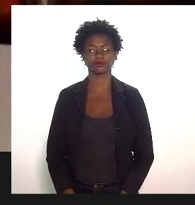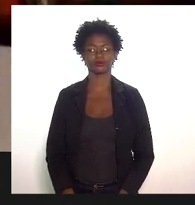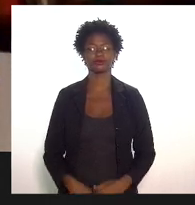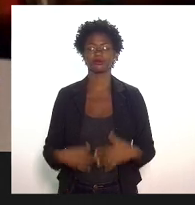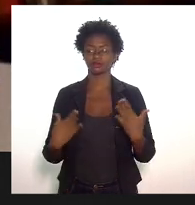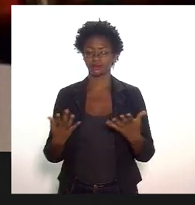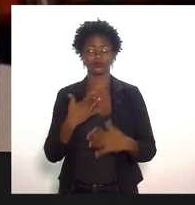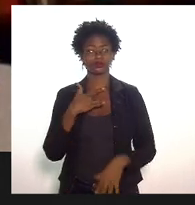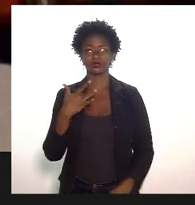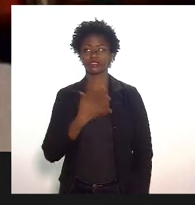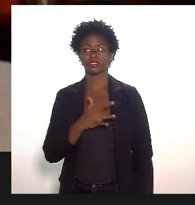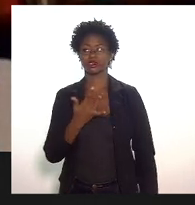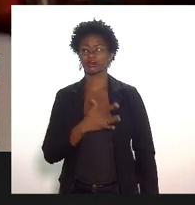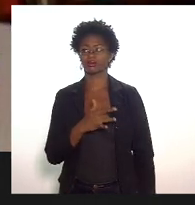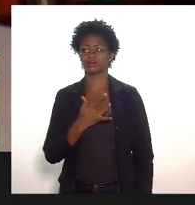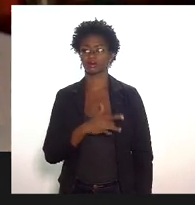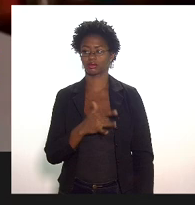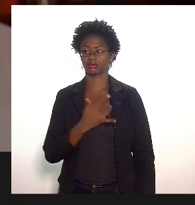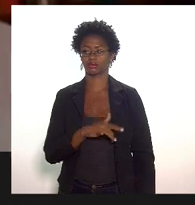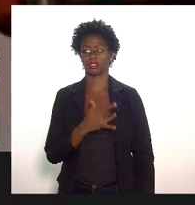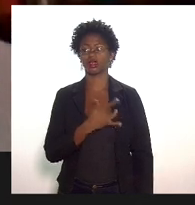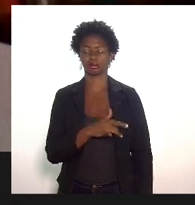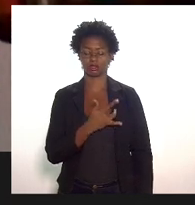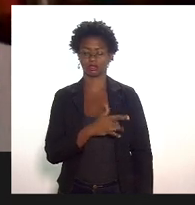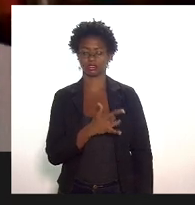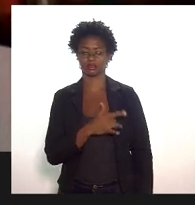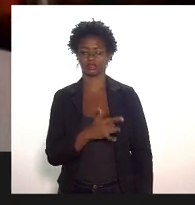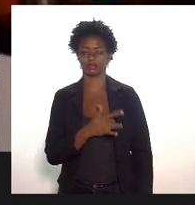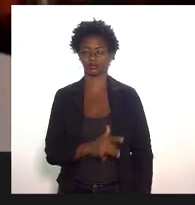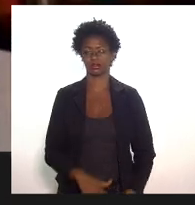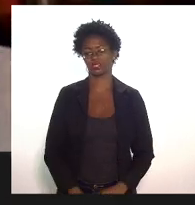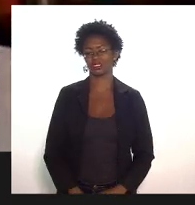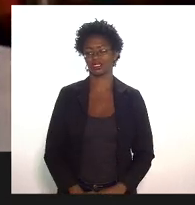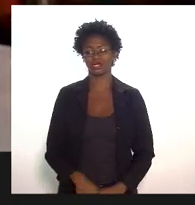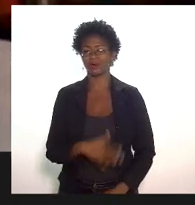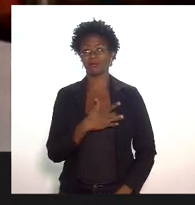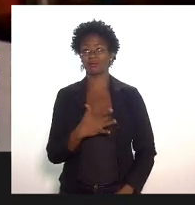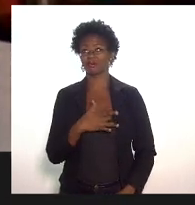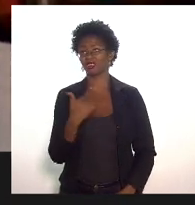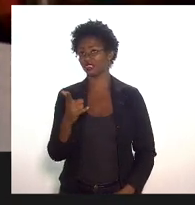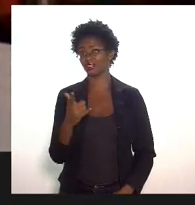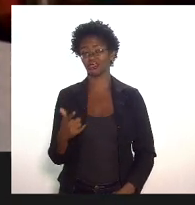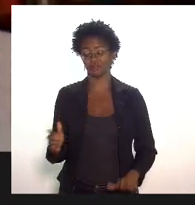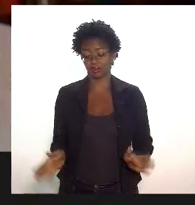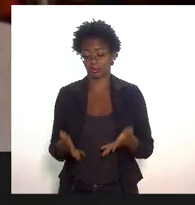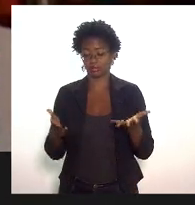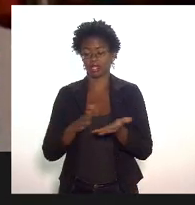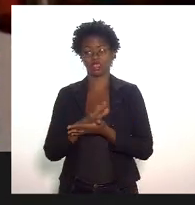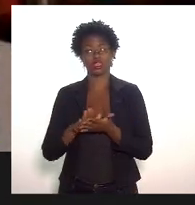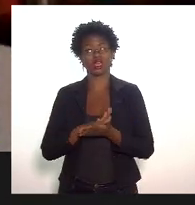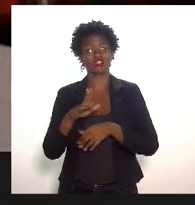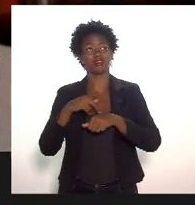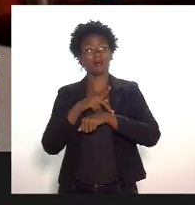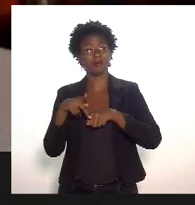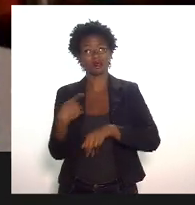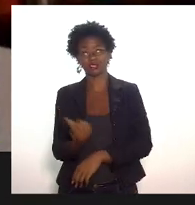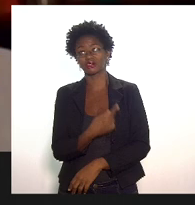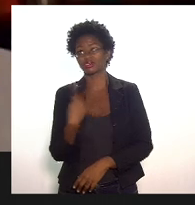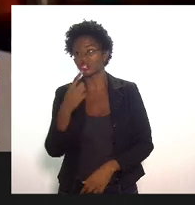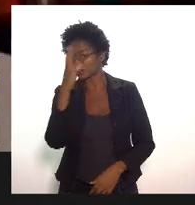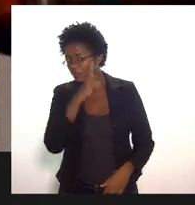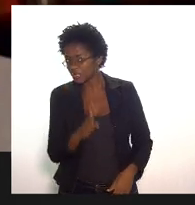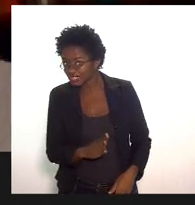uma pena que isso não tenha acontecido e fez com que a indústria naval no Brasil, né, estivesse passando por um momento tão difícil como